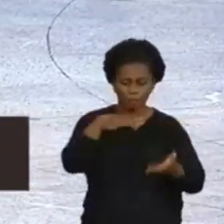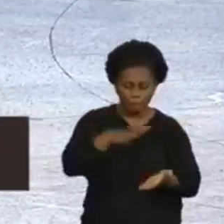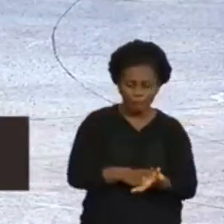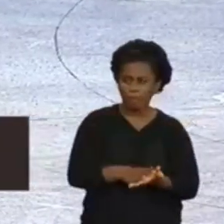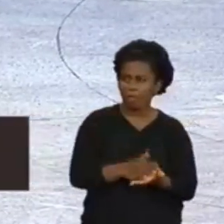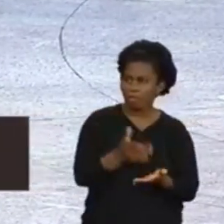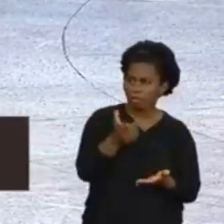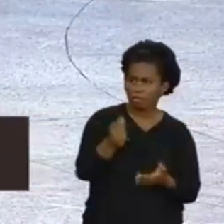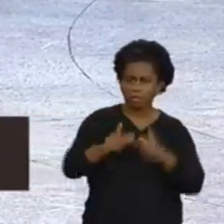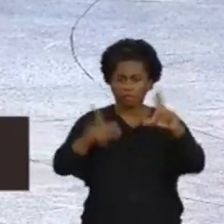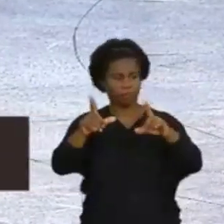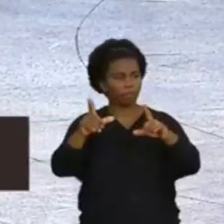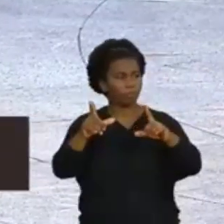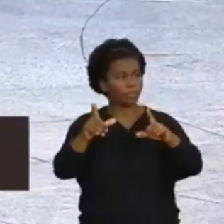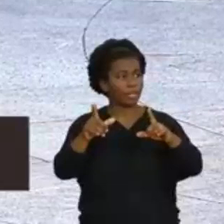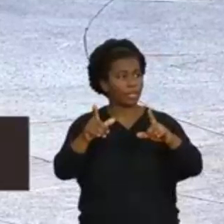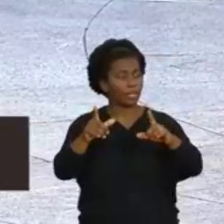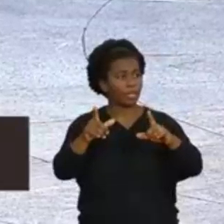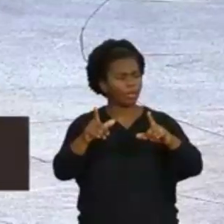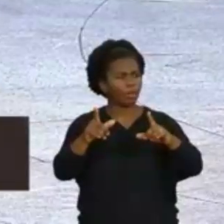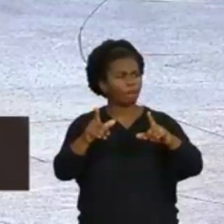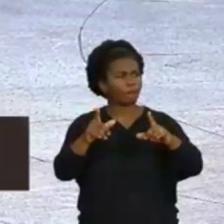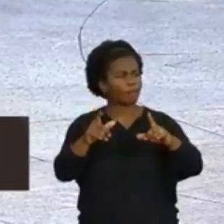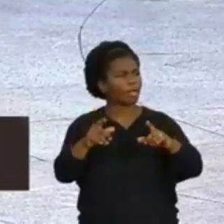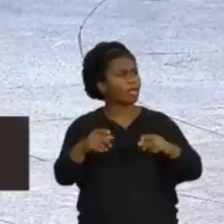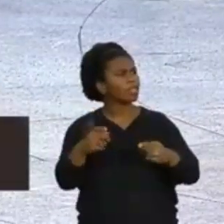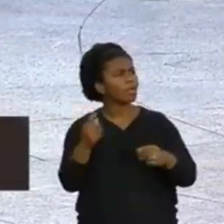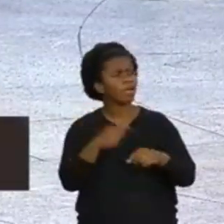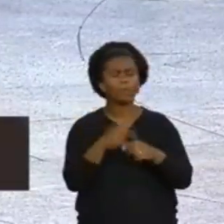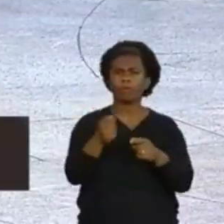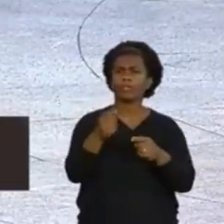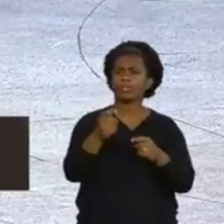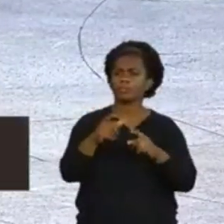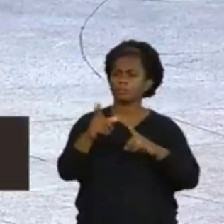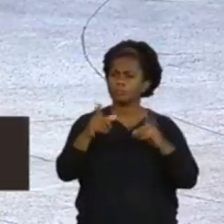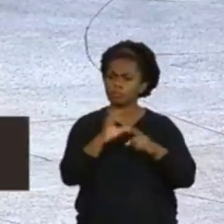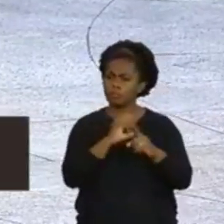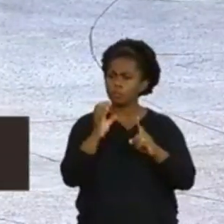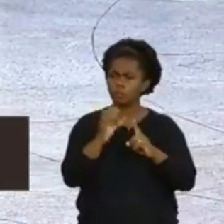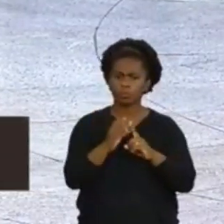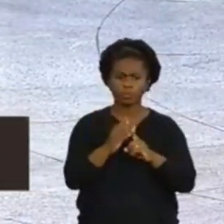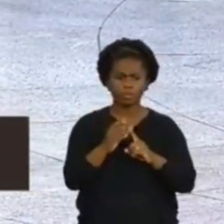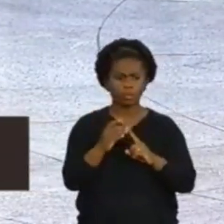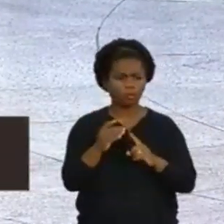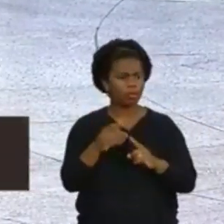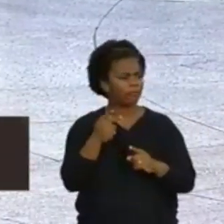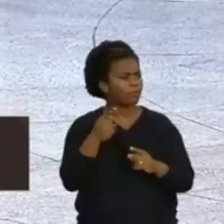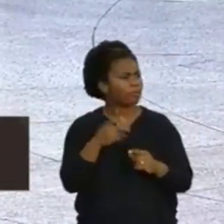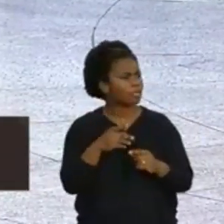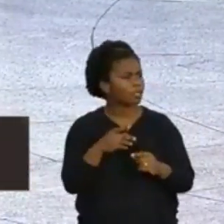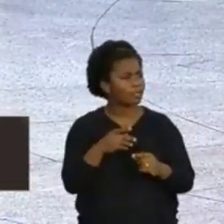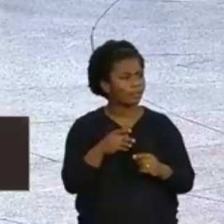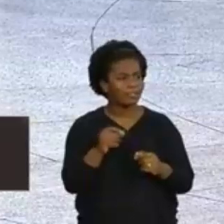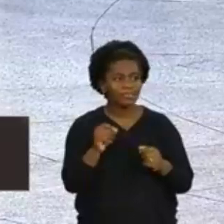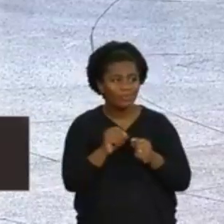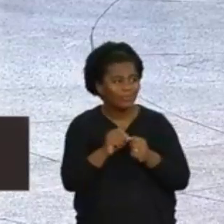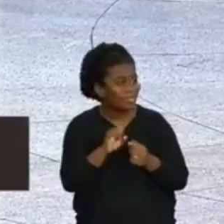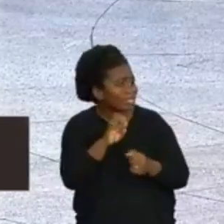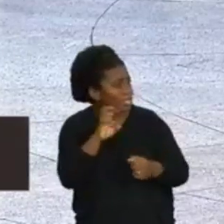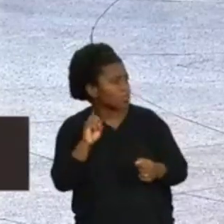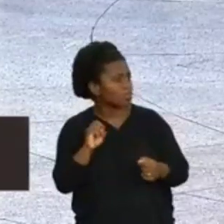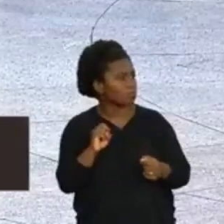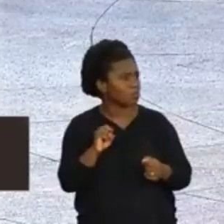isso. Ele parou, como é que ele me conhece? Não faça isso, não tire sua vida, isso não é